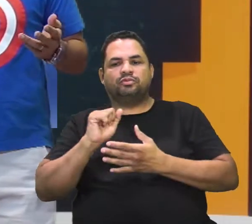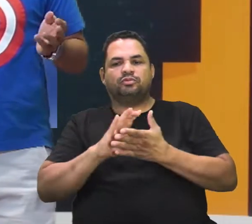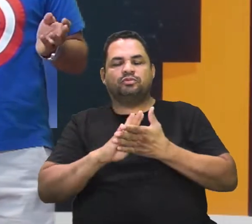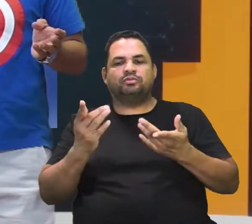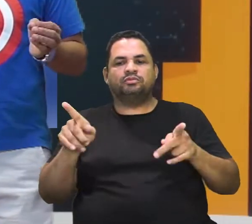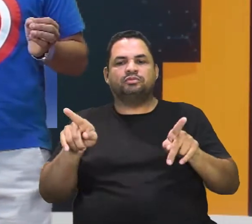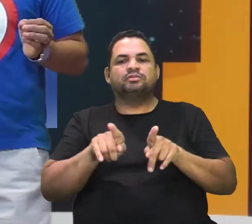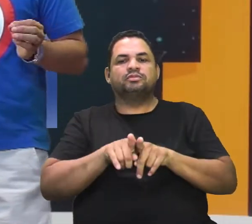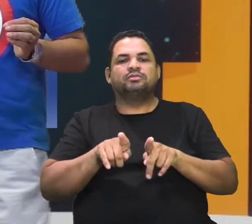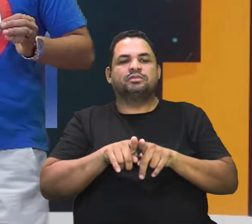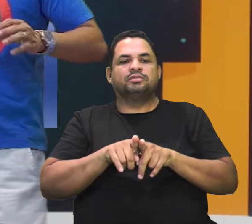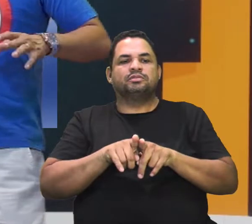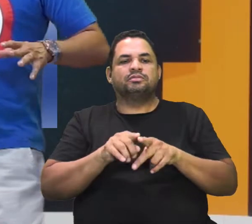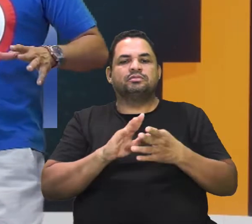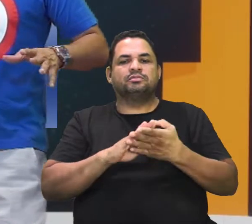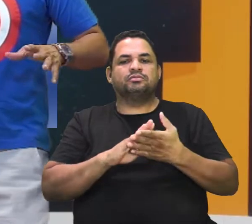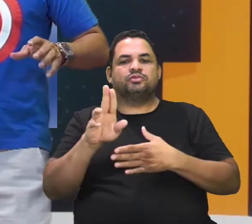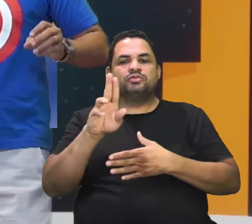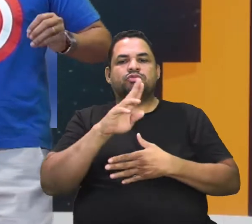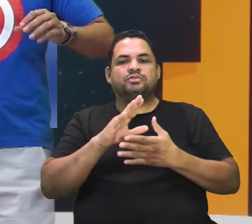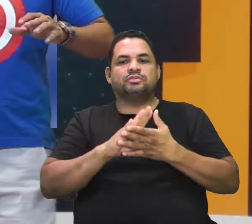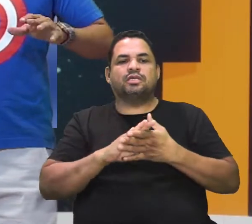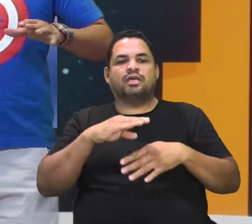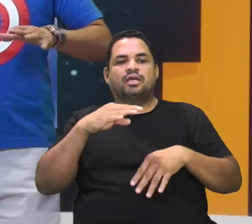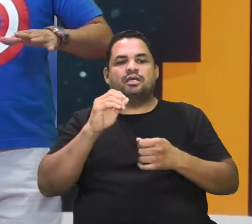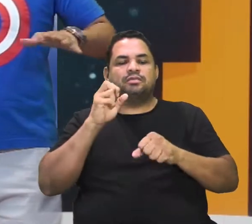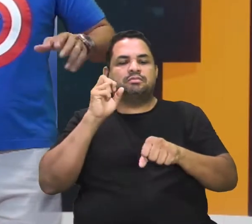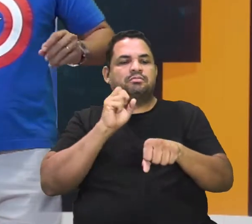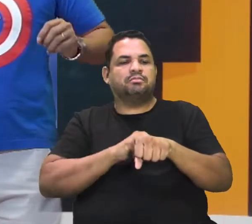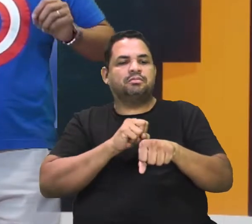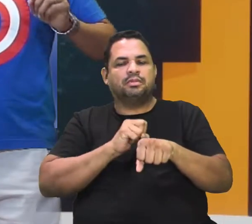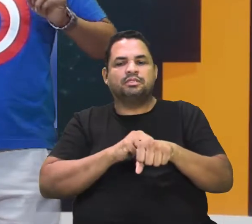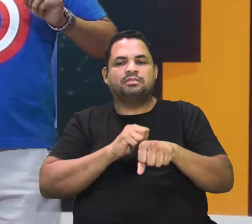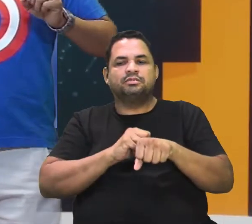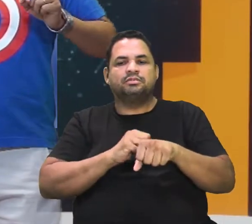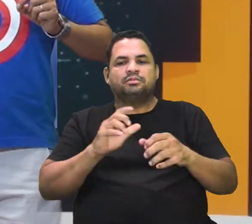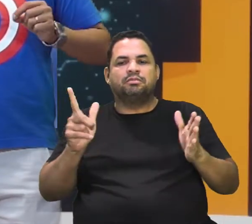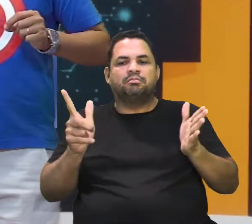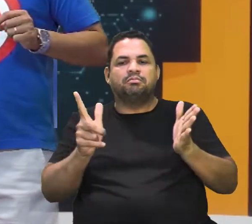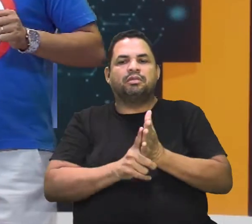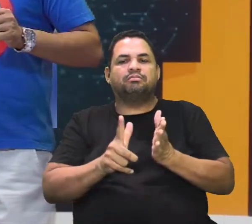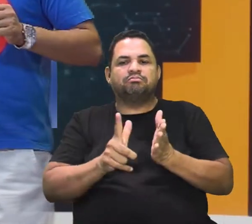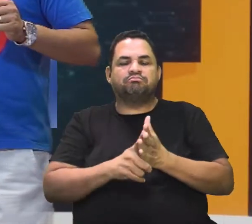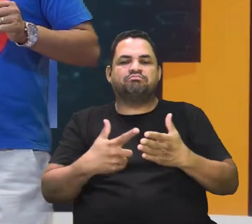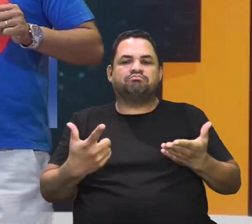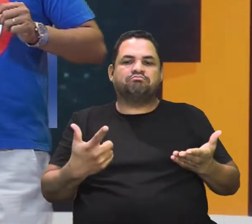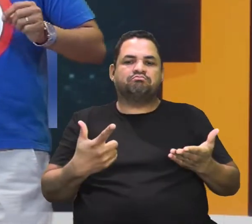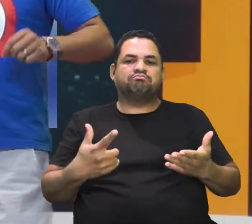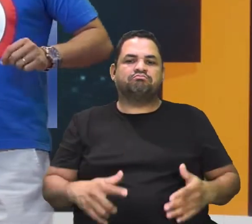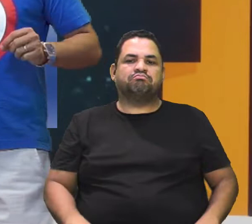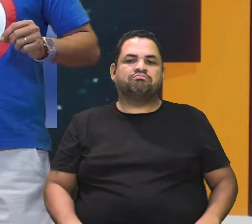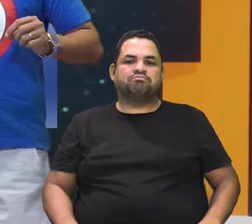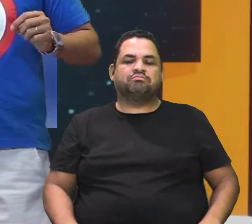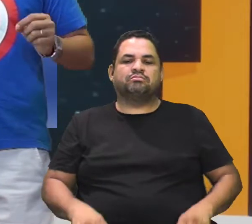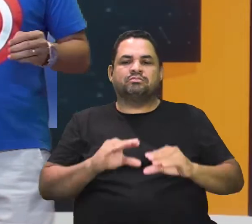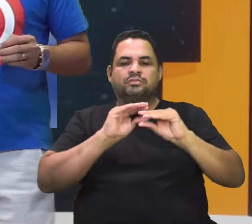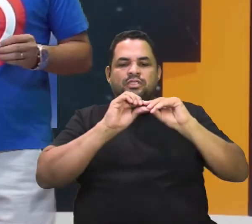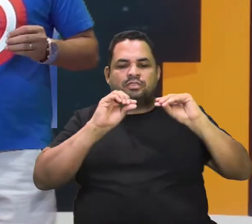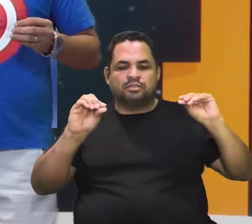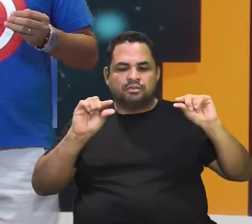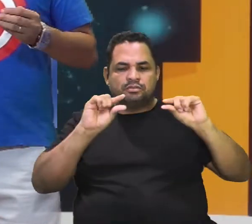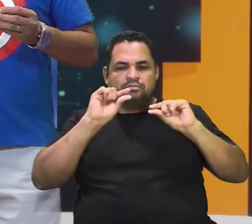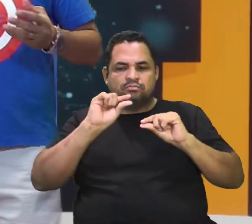nos impede de fazer, por exemplo, na madeira, no papelão, no papel, né, numa cartolina, no